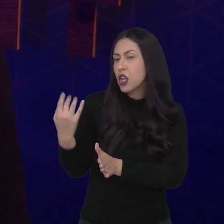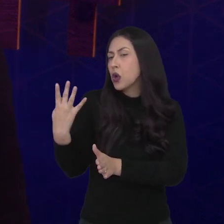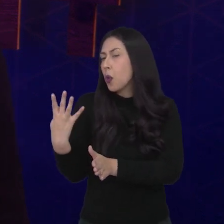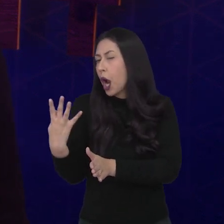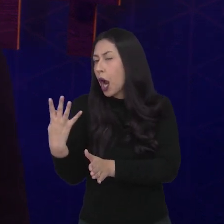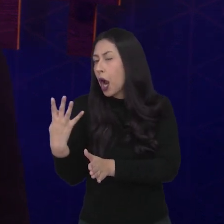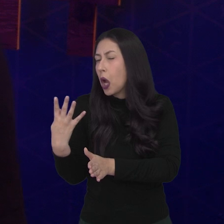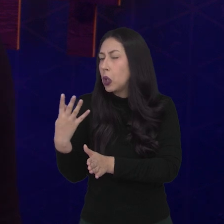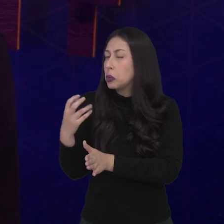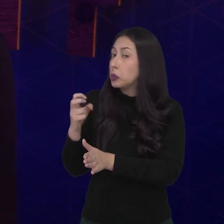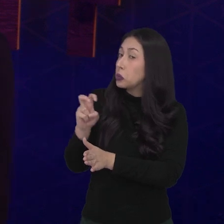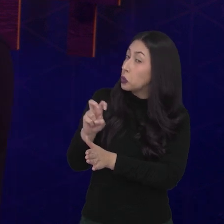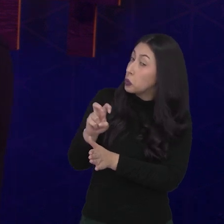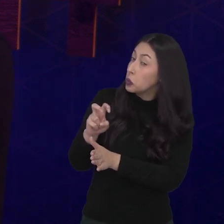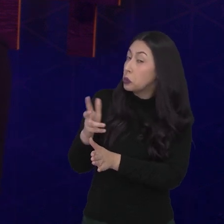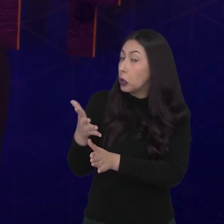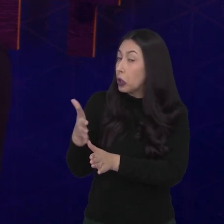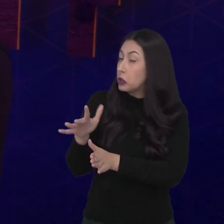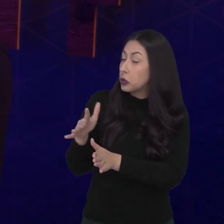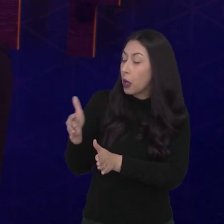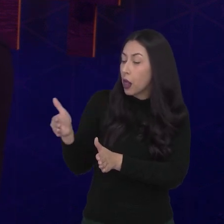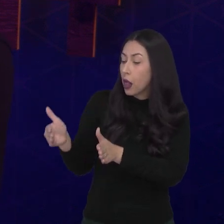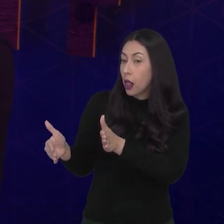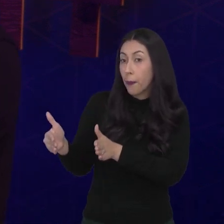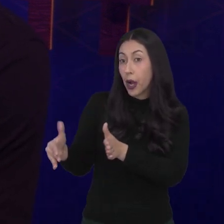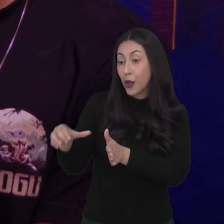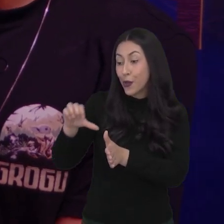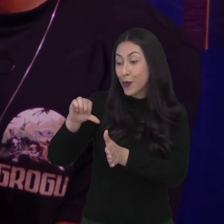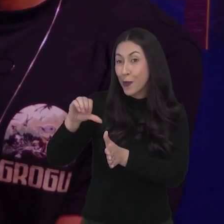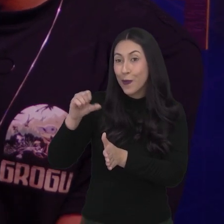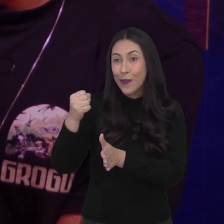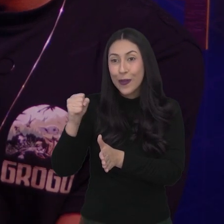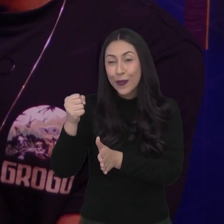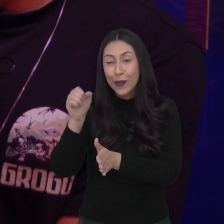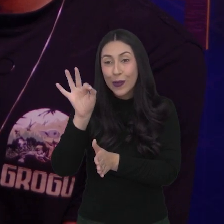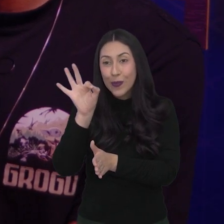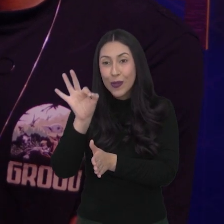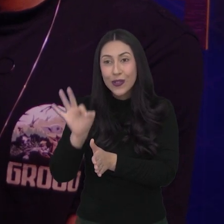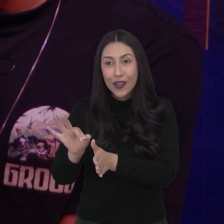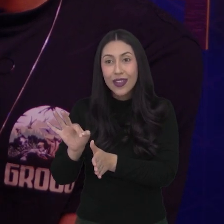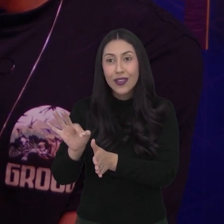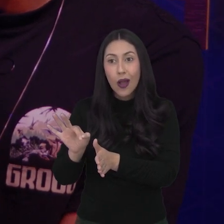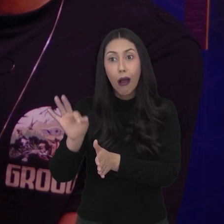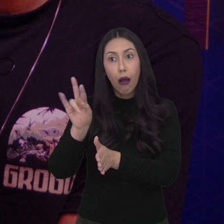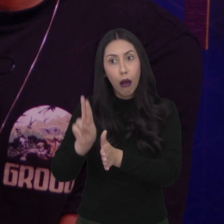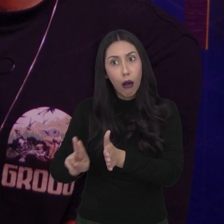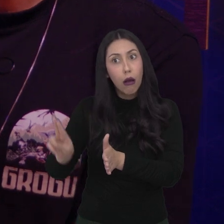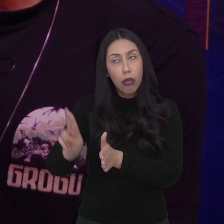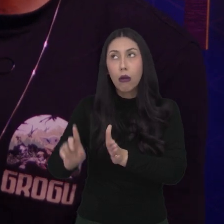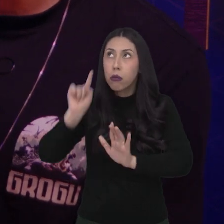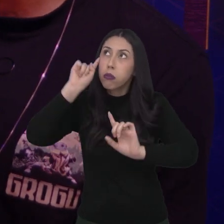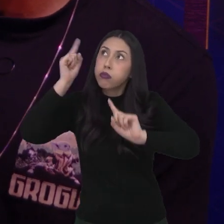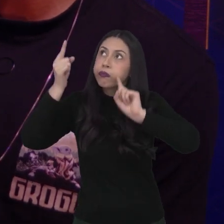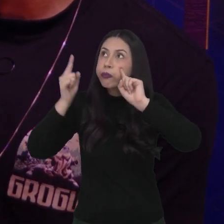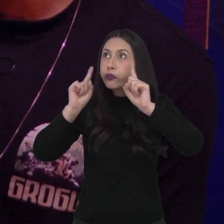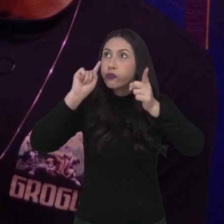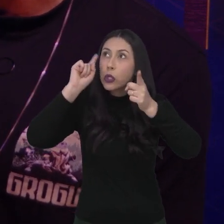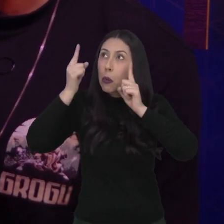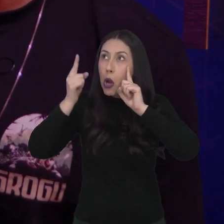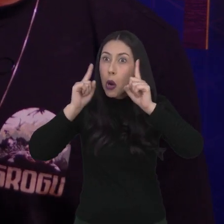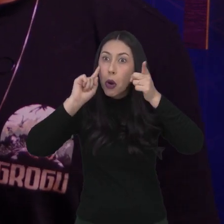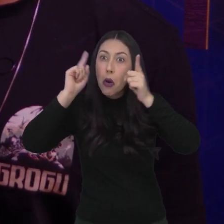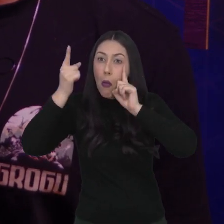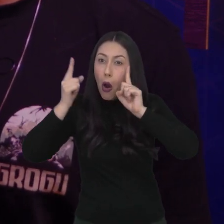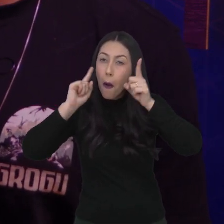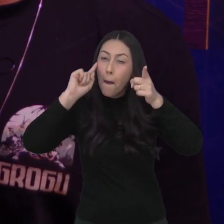4 e 5 anos. E nessa idade, 98% delas utilizaram plenamente a